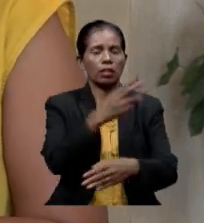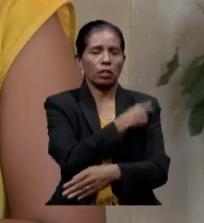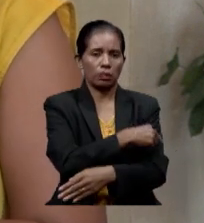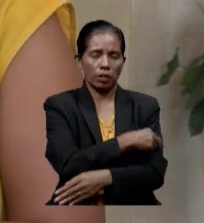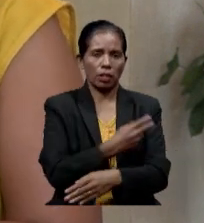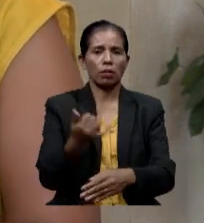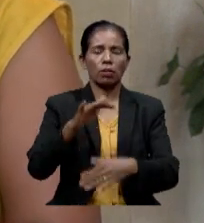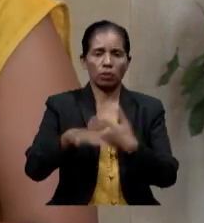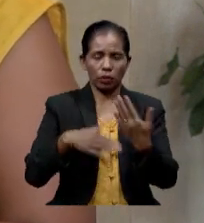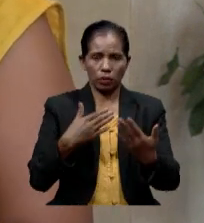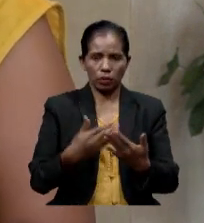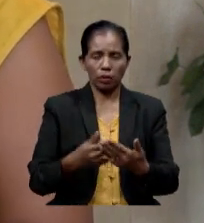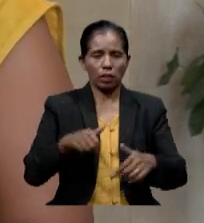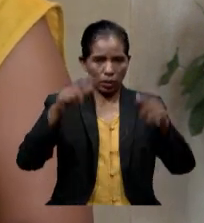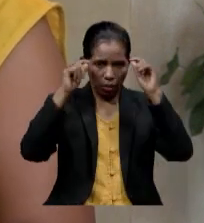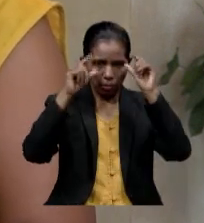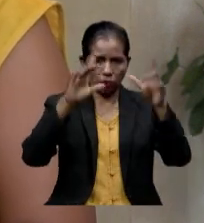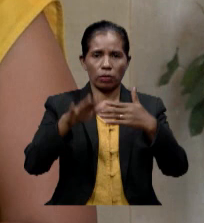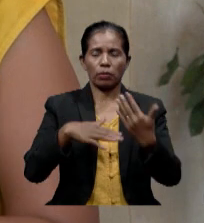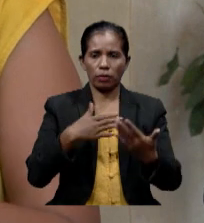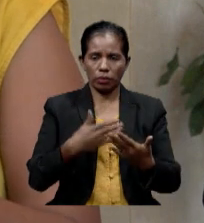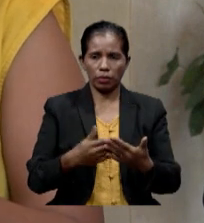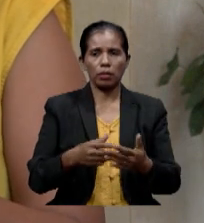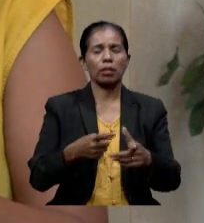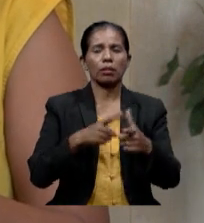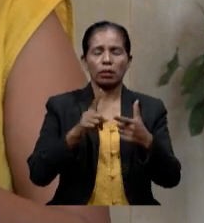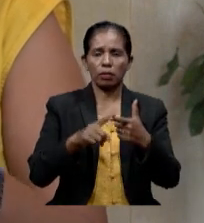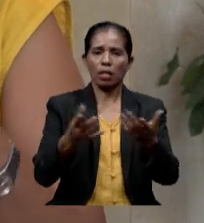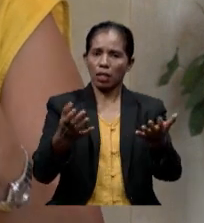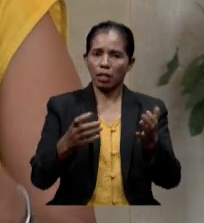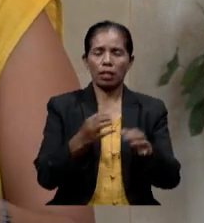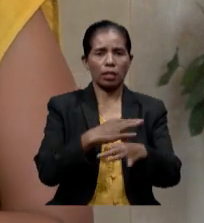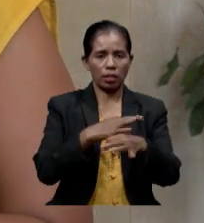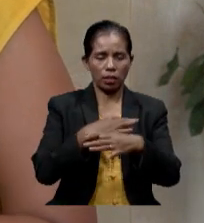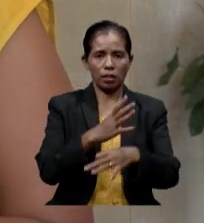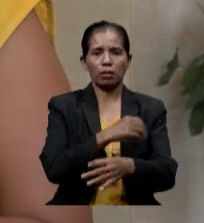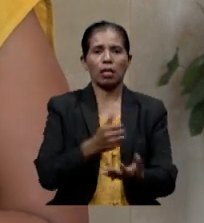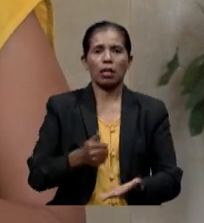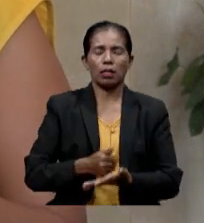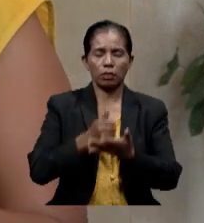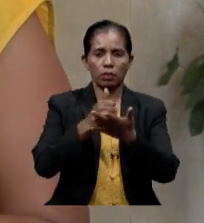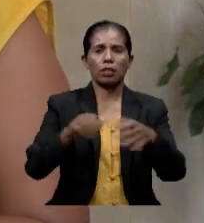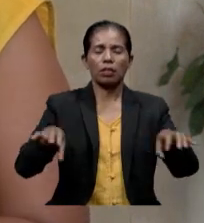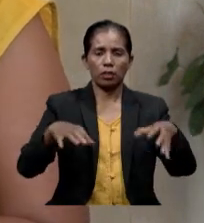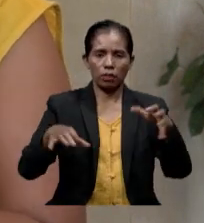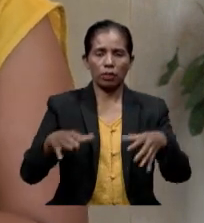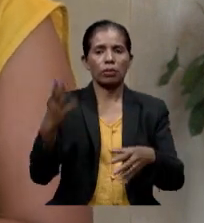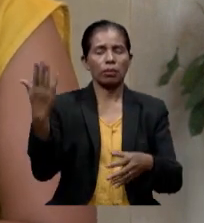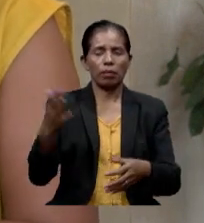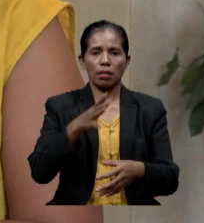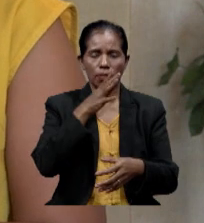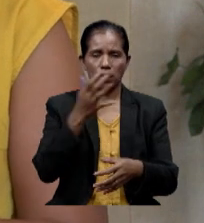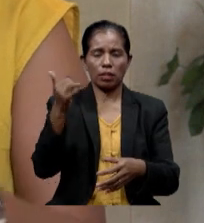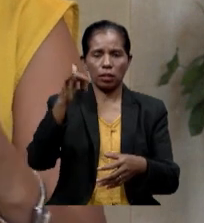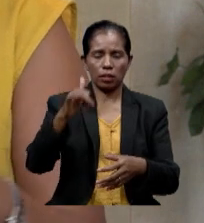saúde hot-hotu iha Timor larantomak. E segundo, hakarak hadiah kualidade atendimento servisu ba inansira nebe